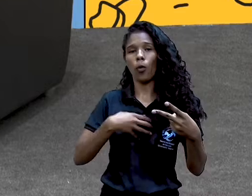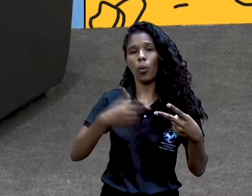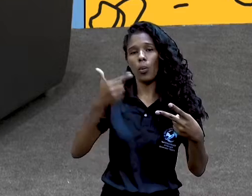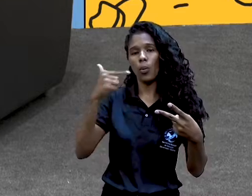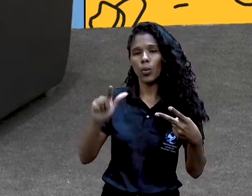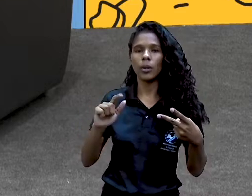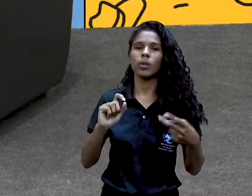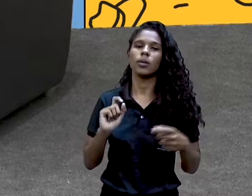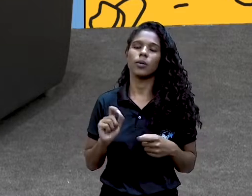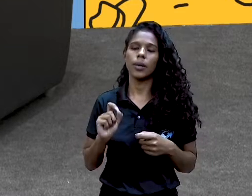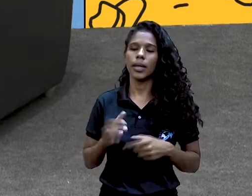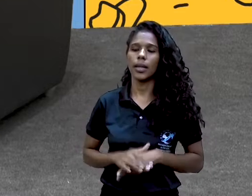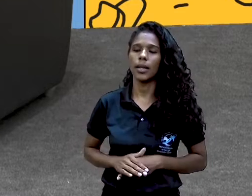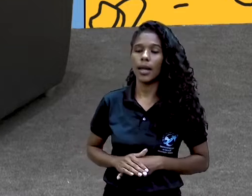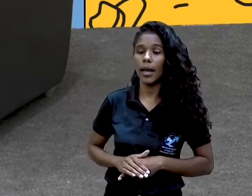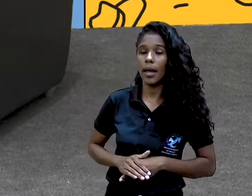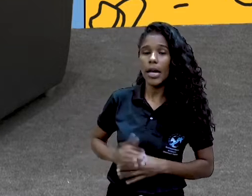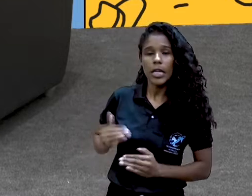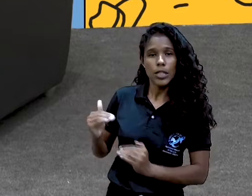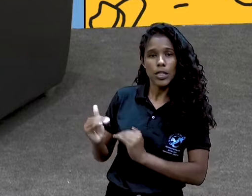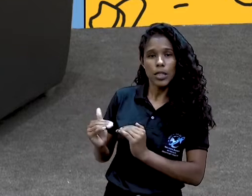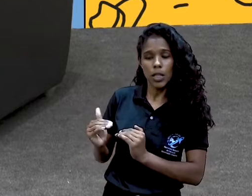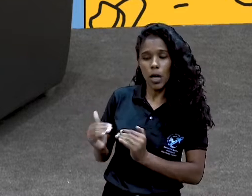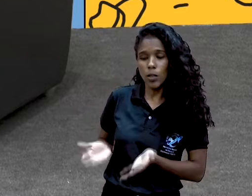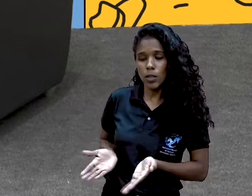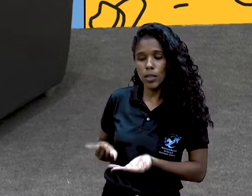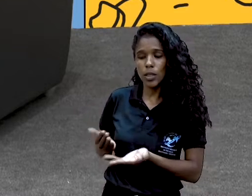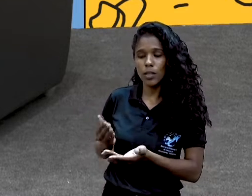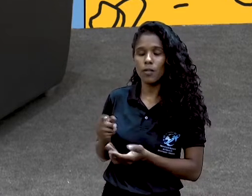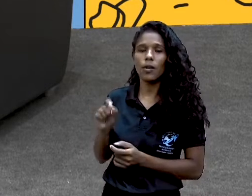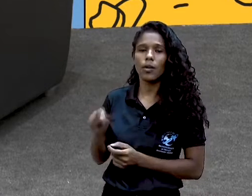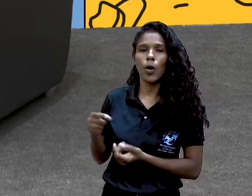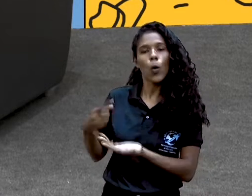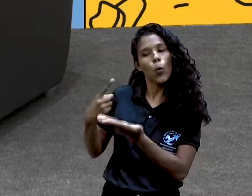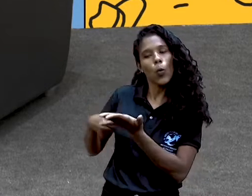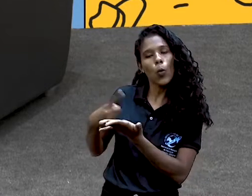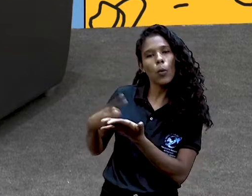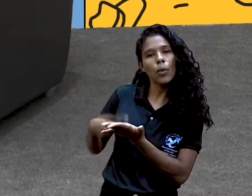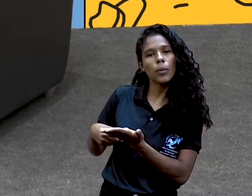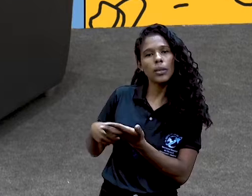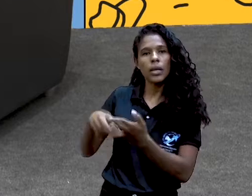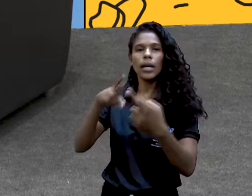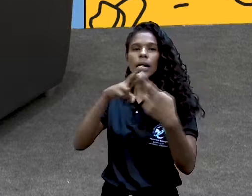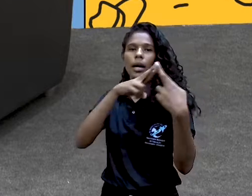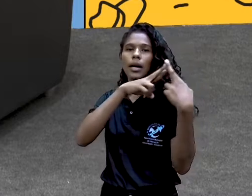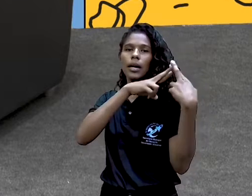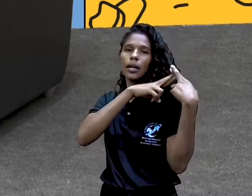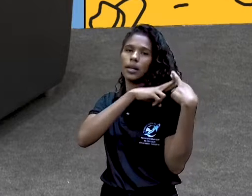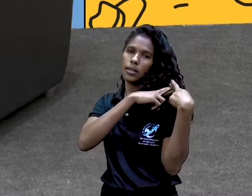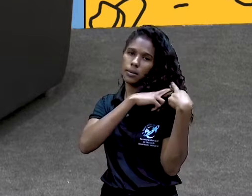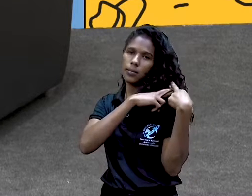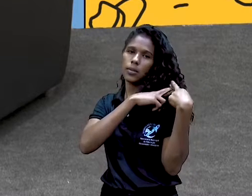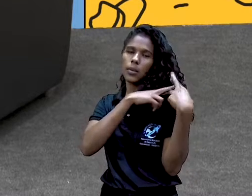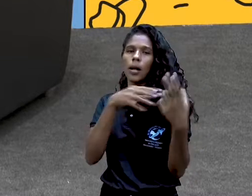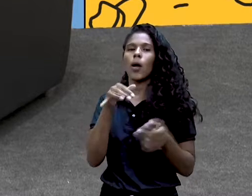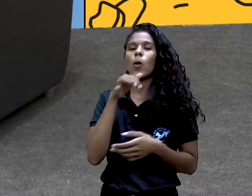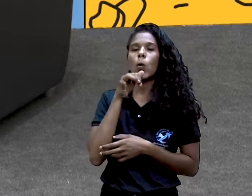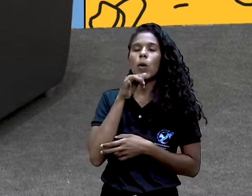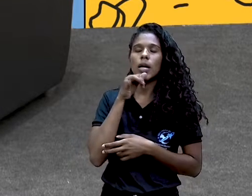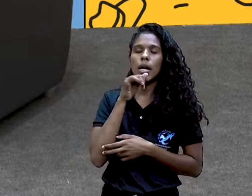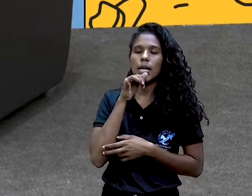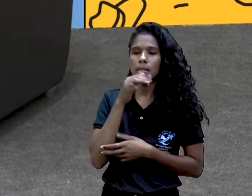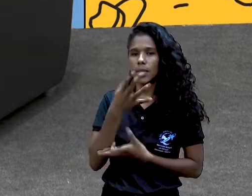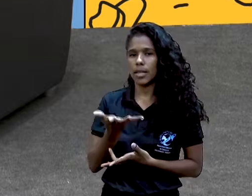senso de compromisso. Compromisso, por exemplo, em arrumar a mesa do jantar. Sabe? Quando você sabe assim, olha, essa é